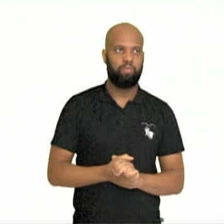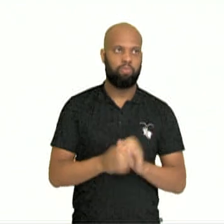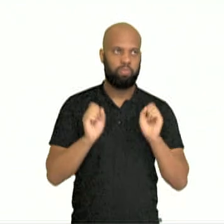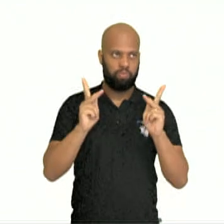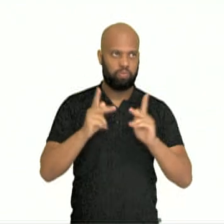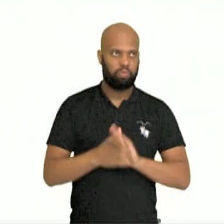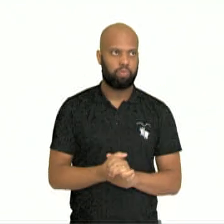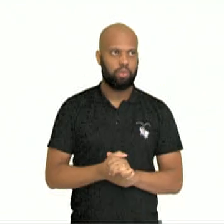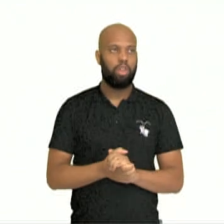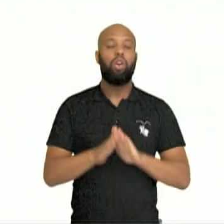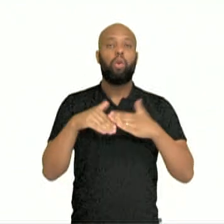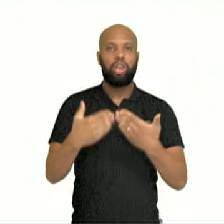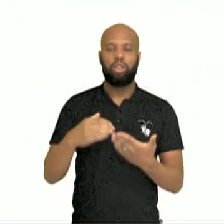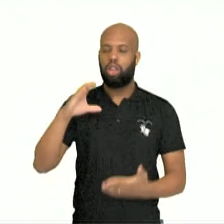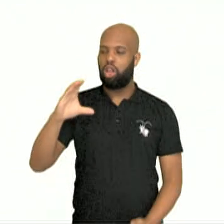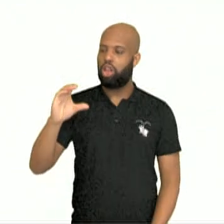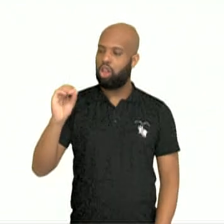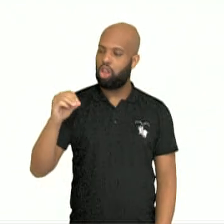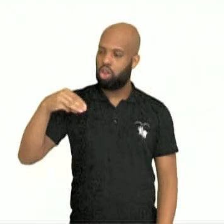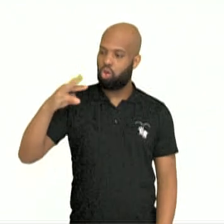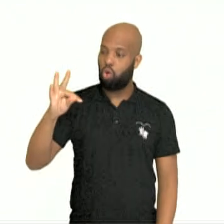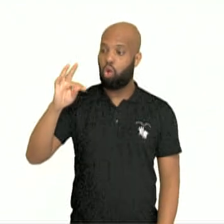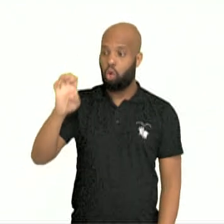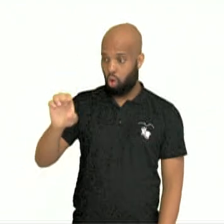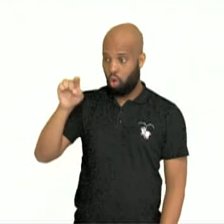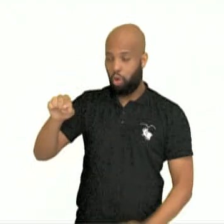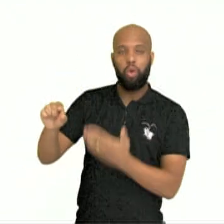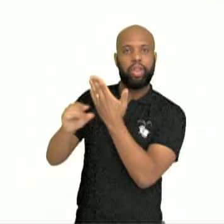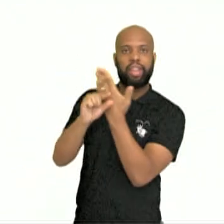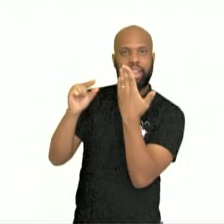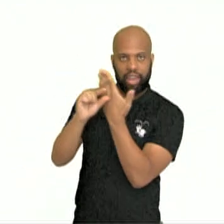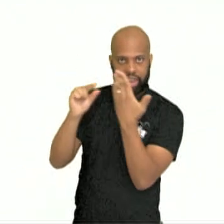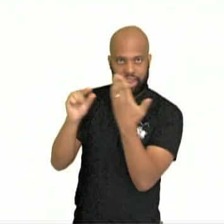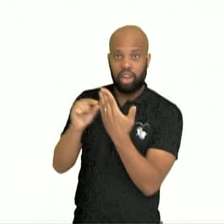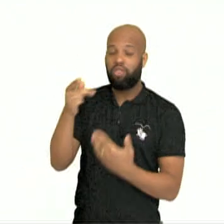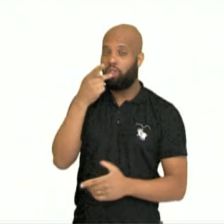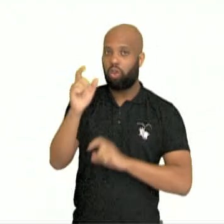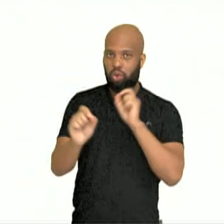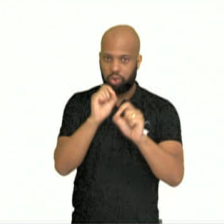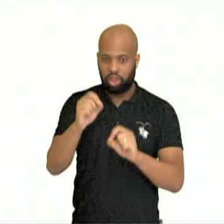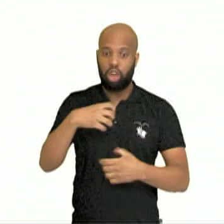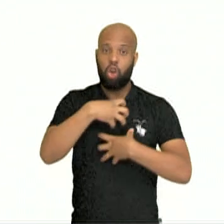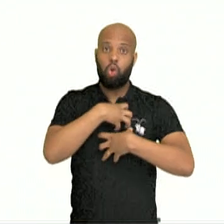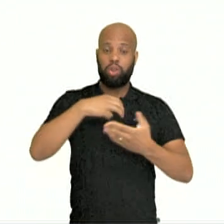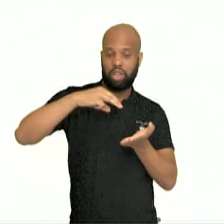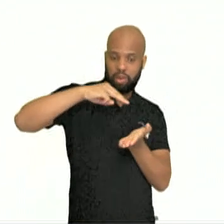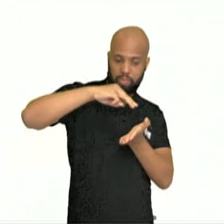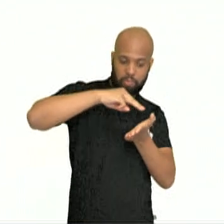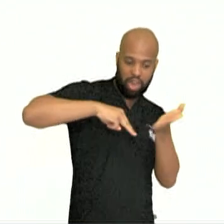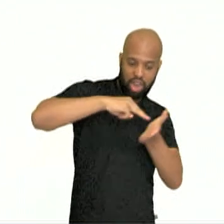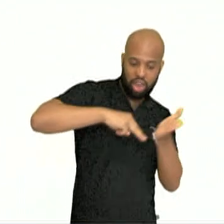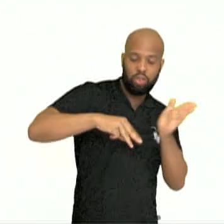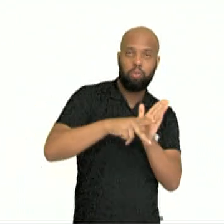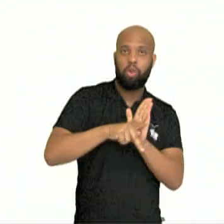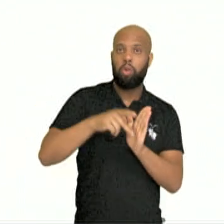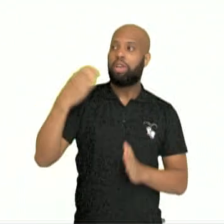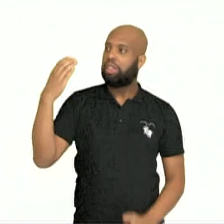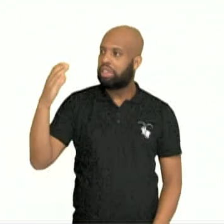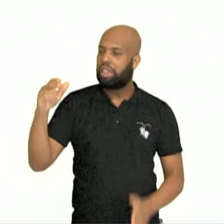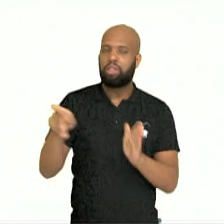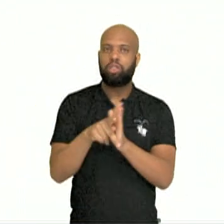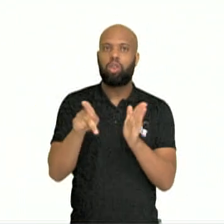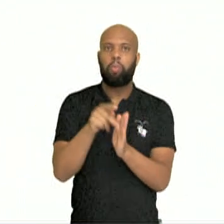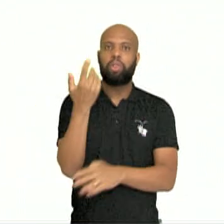Legal? Então, pessoal, para Comte, o emprego de métodos das ciências da natureza para testar